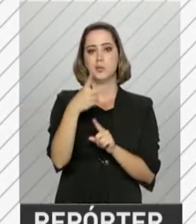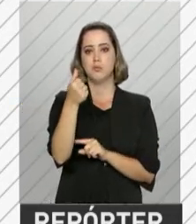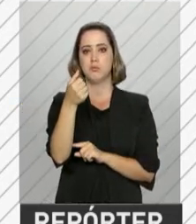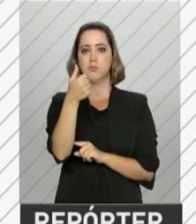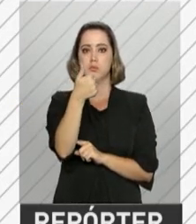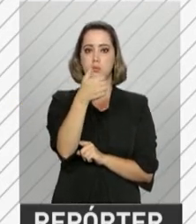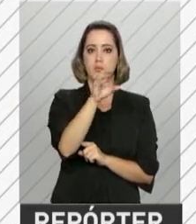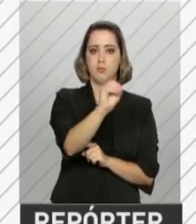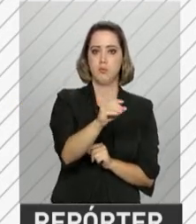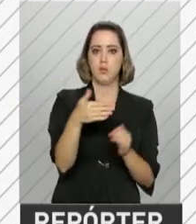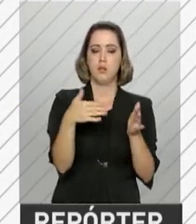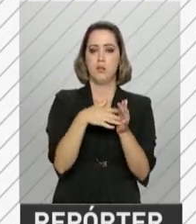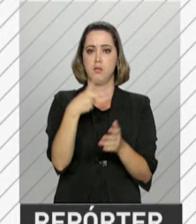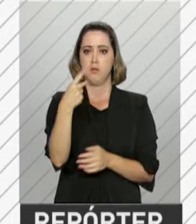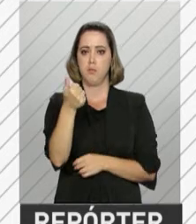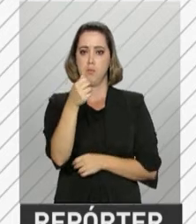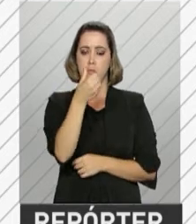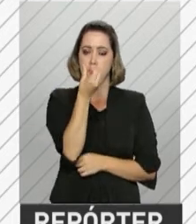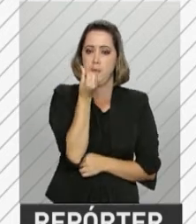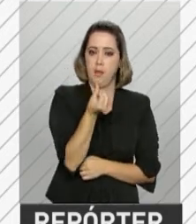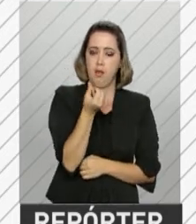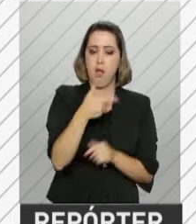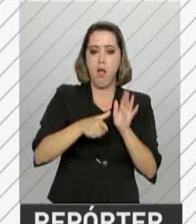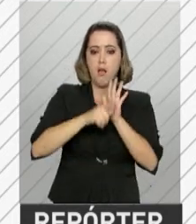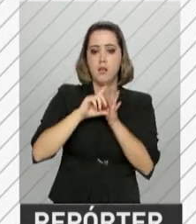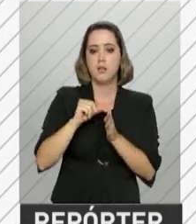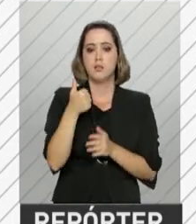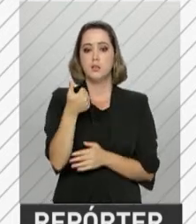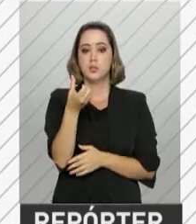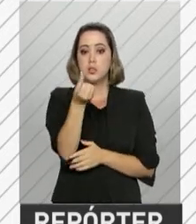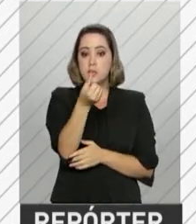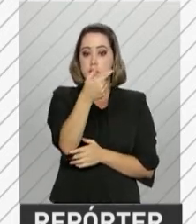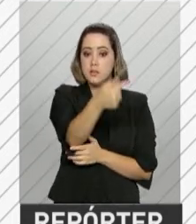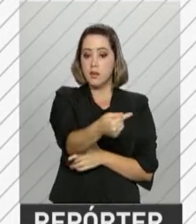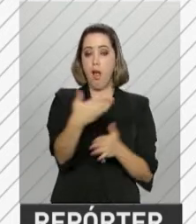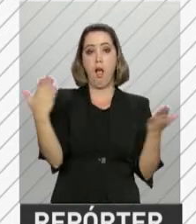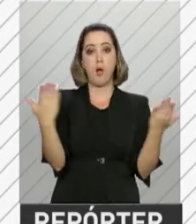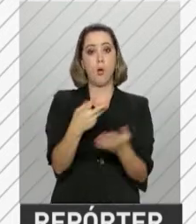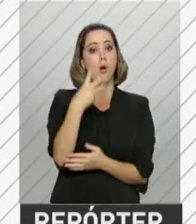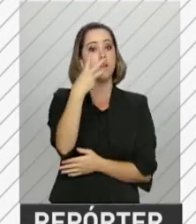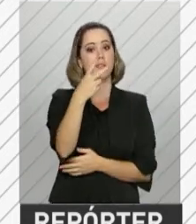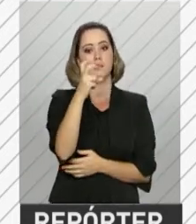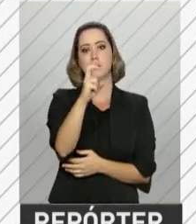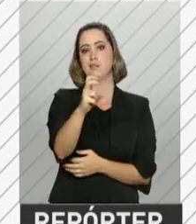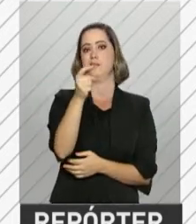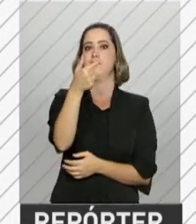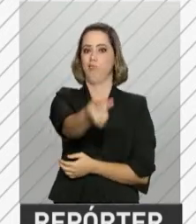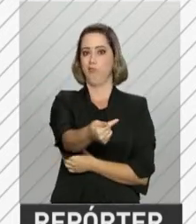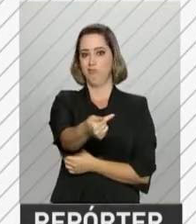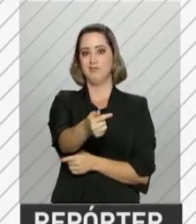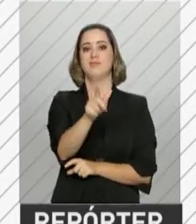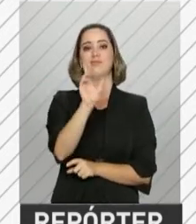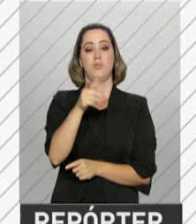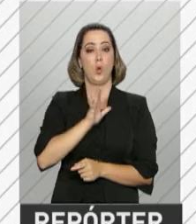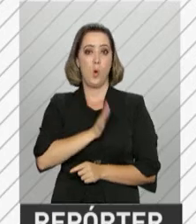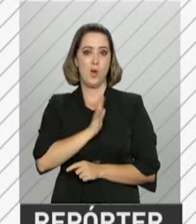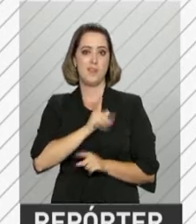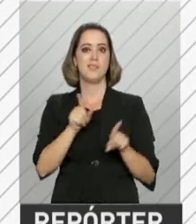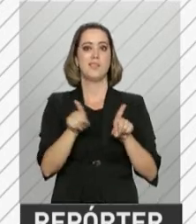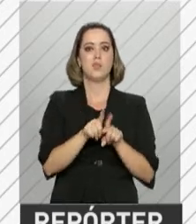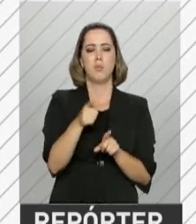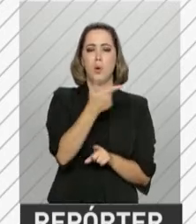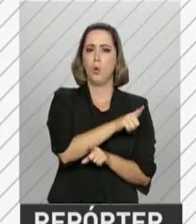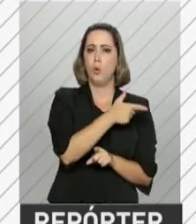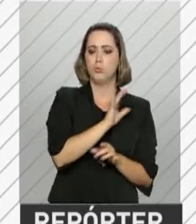e 2016. Passou de 167 para 357. Além do coração,